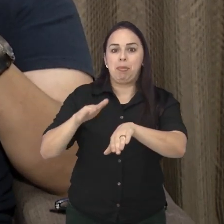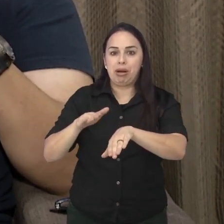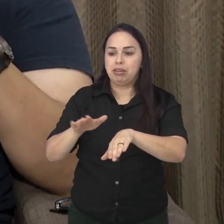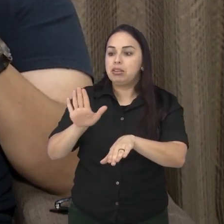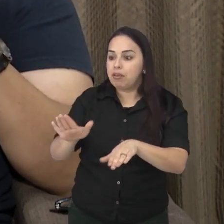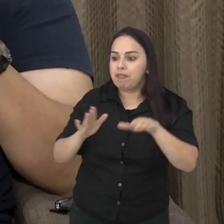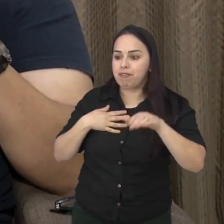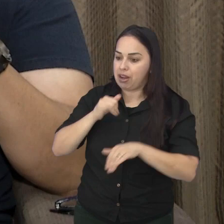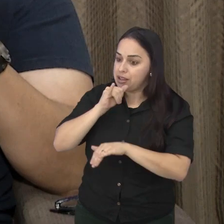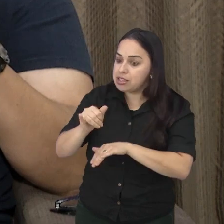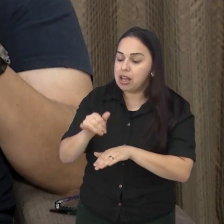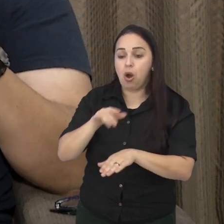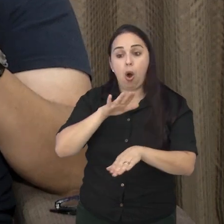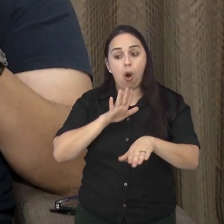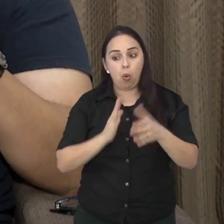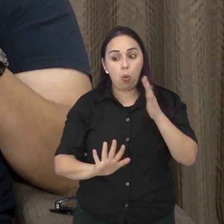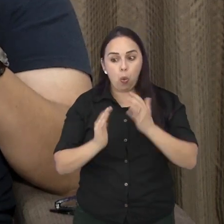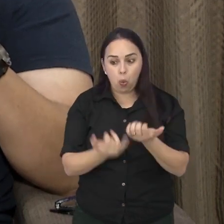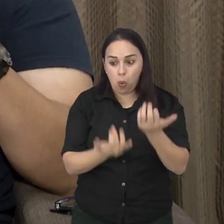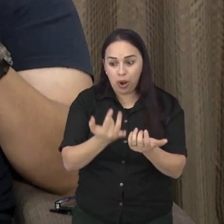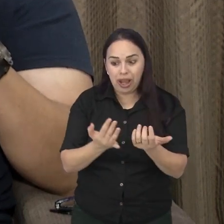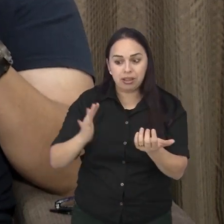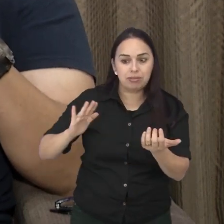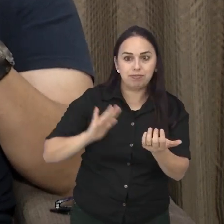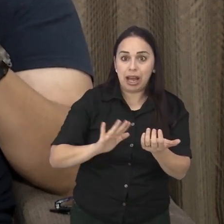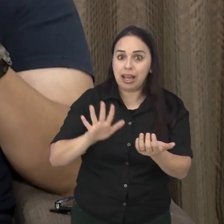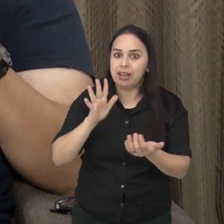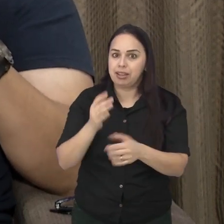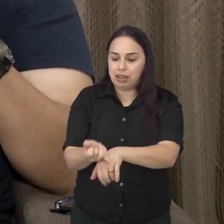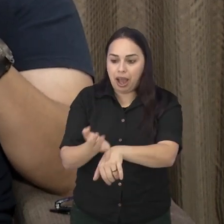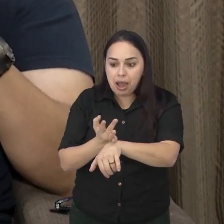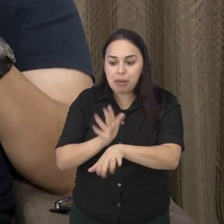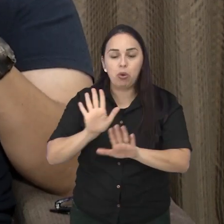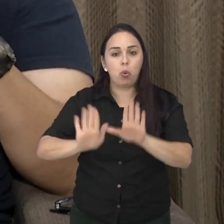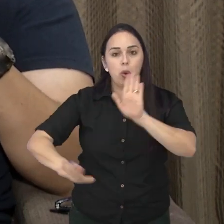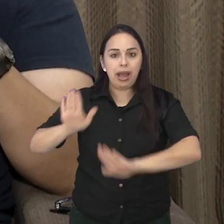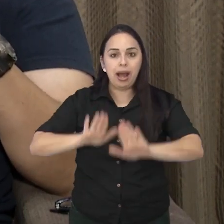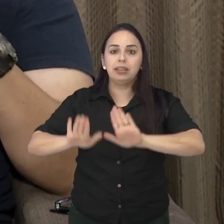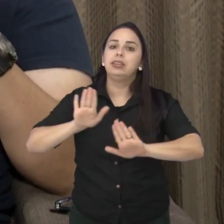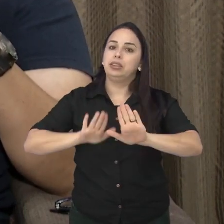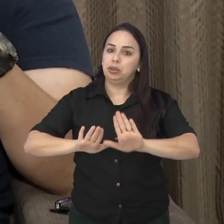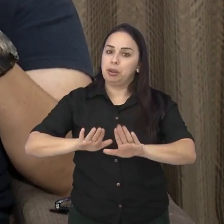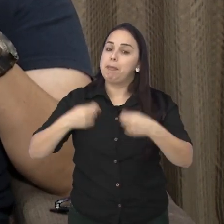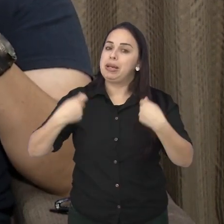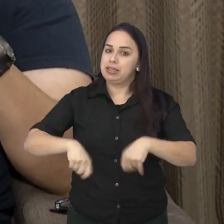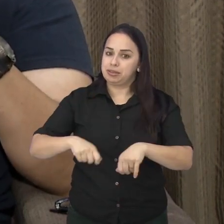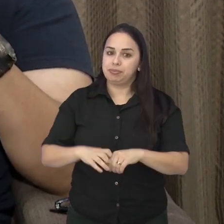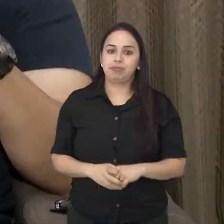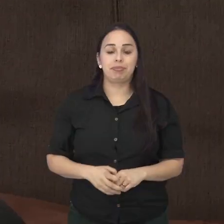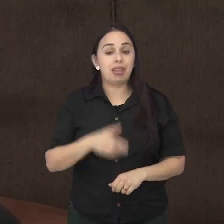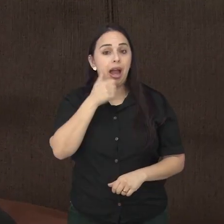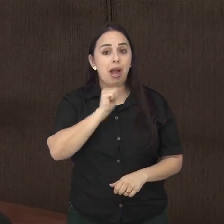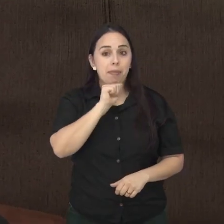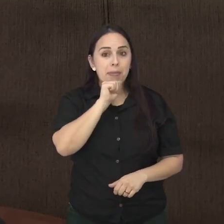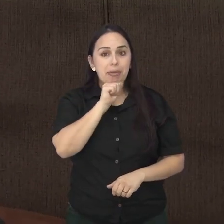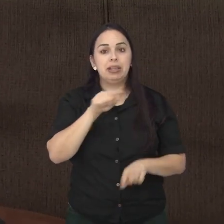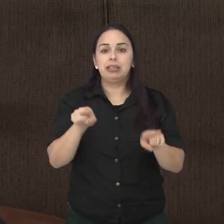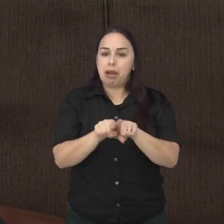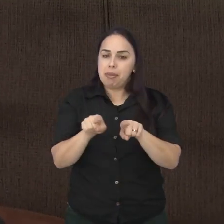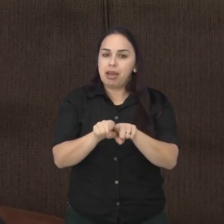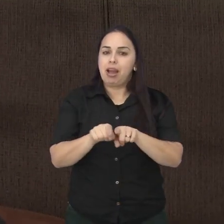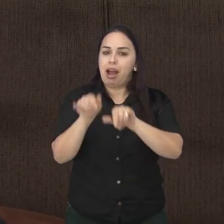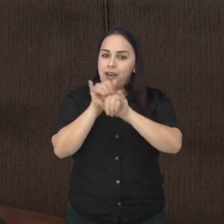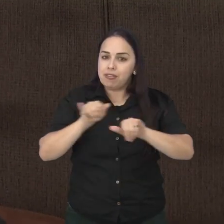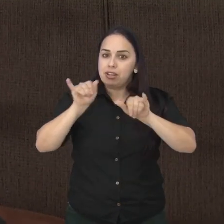mais que a gente fala que machuca, por exemplo, o fogo queima, mas ele quer colocar a mão, então assim, a gente tem que tomar muito cuidado com esse tipo de coisa. A mãe ainda